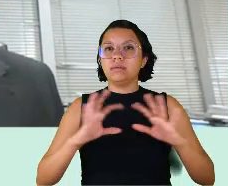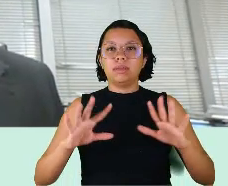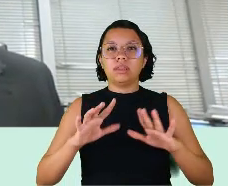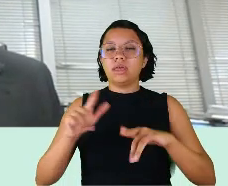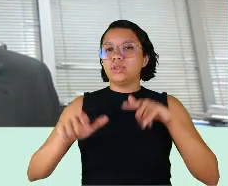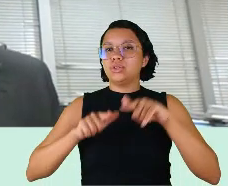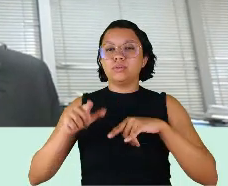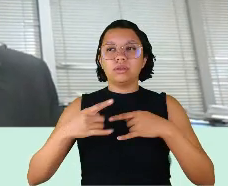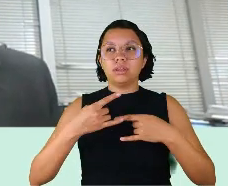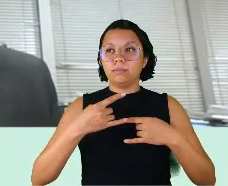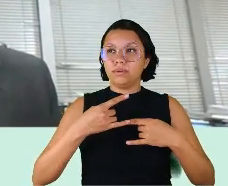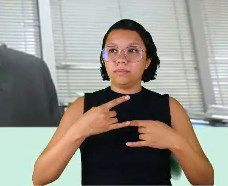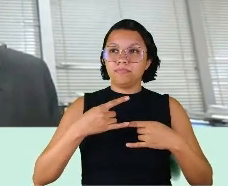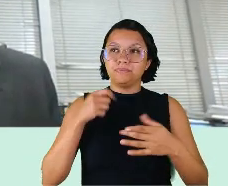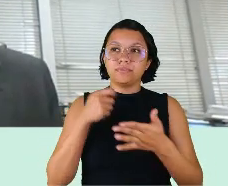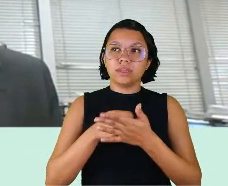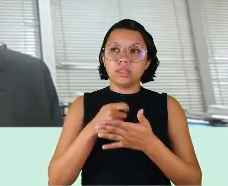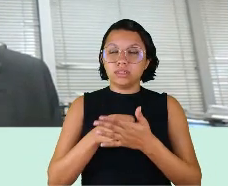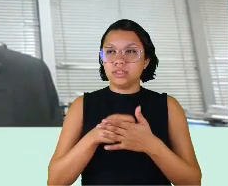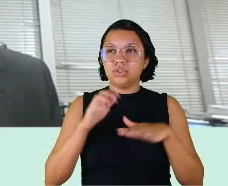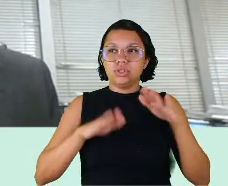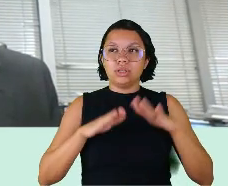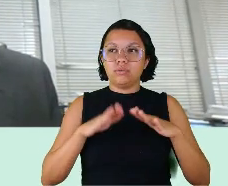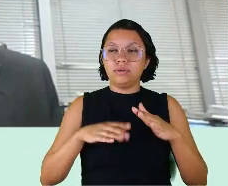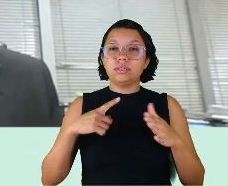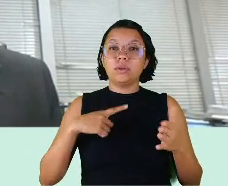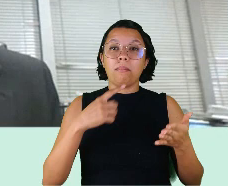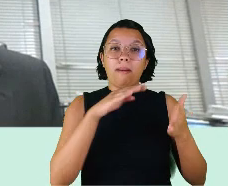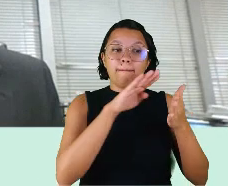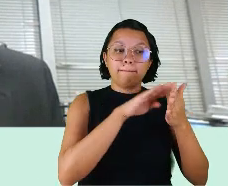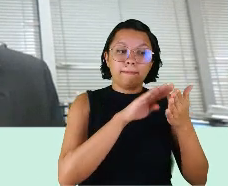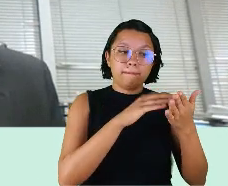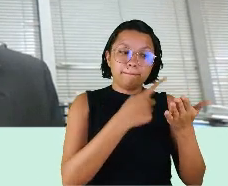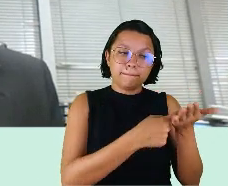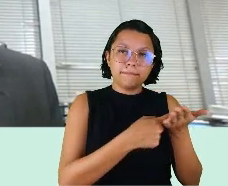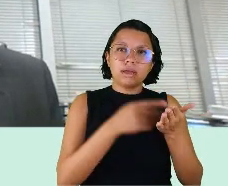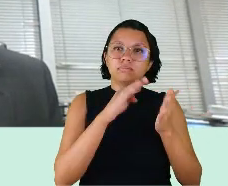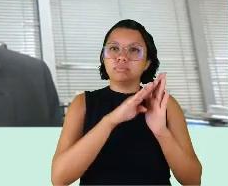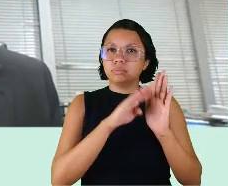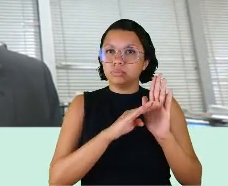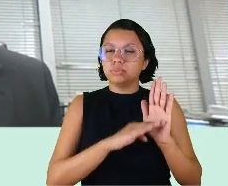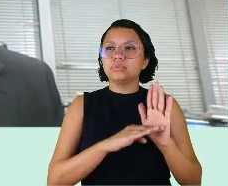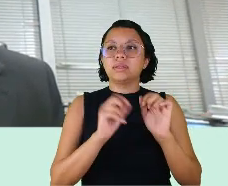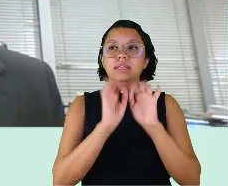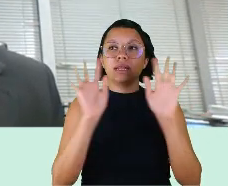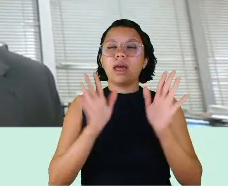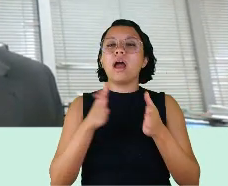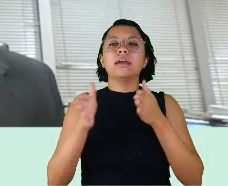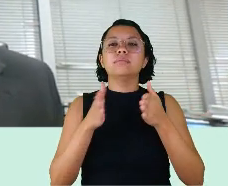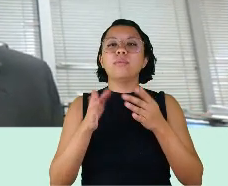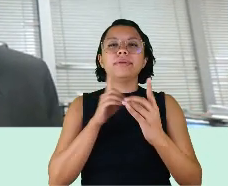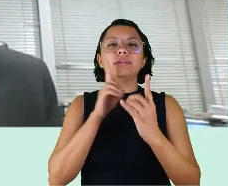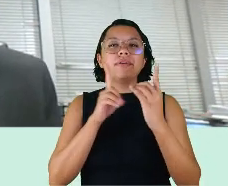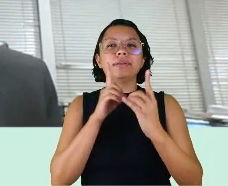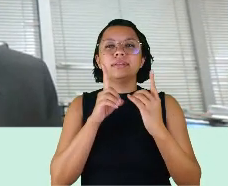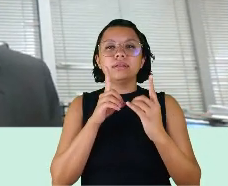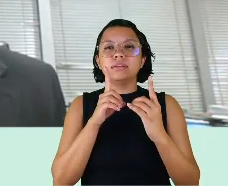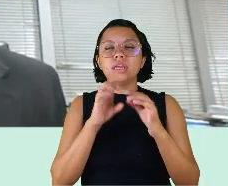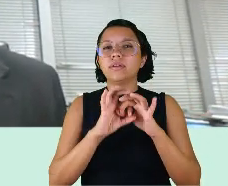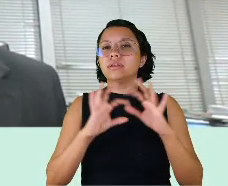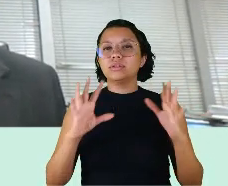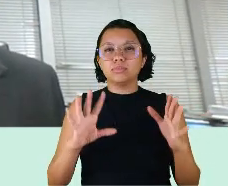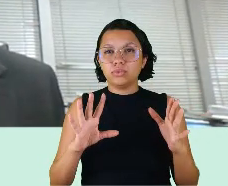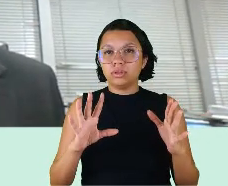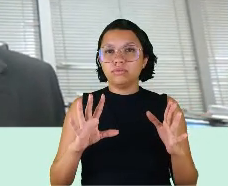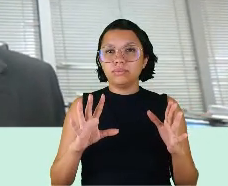do teletrabalho exija que ele talvez tenha uma agenda clara de em que momento ele vai atender, em que momento ele vai